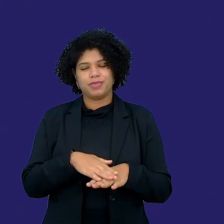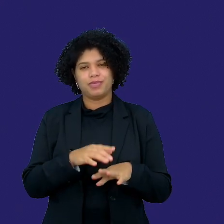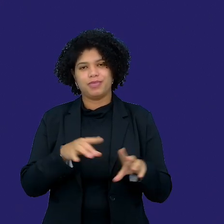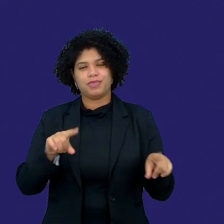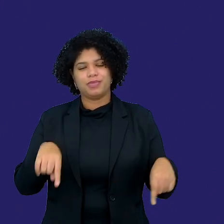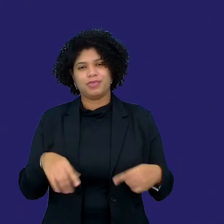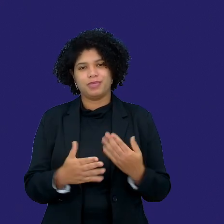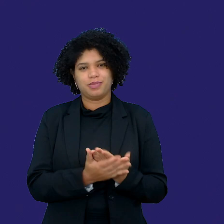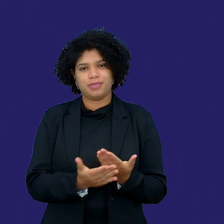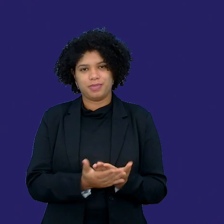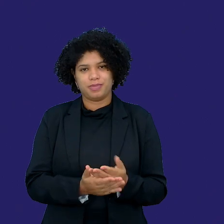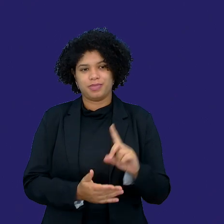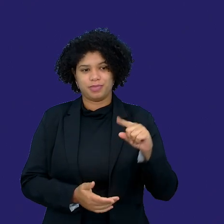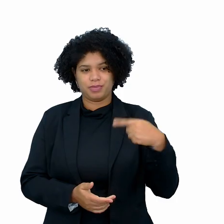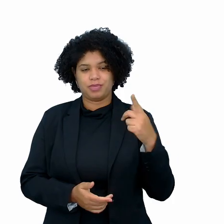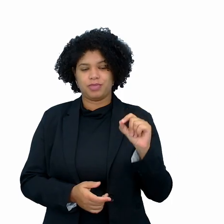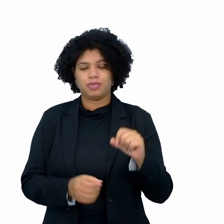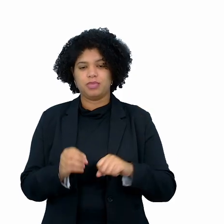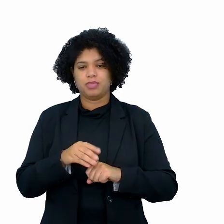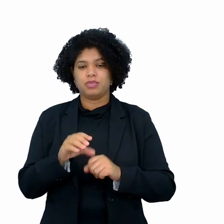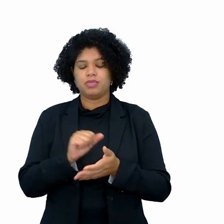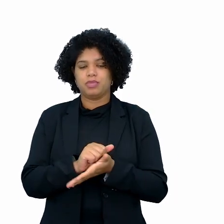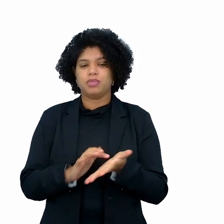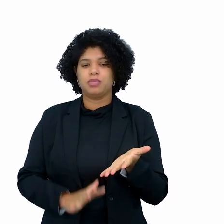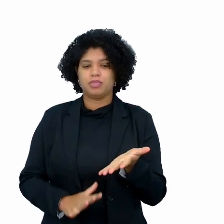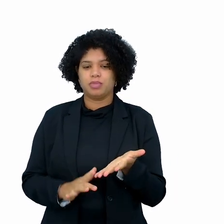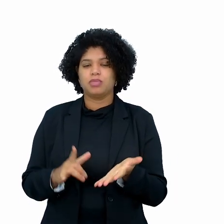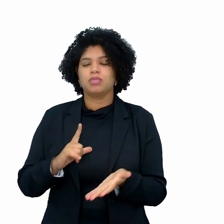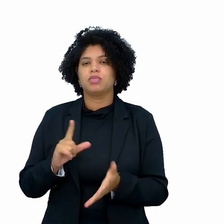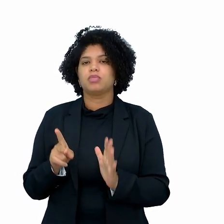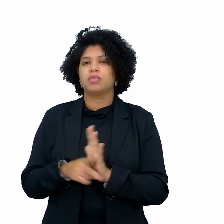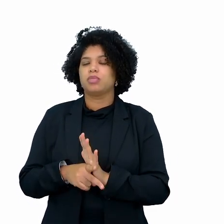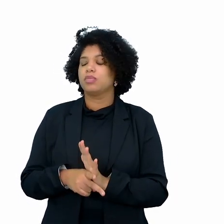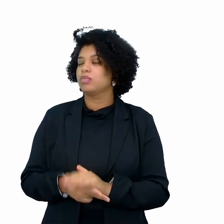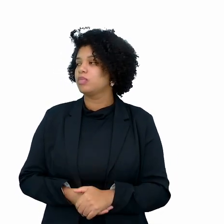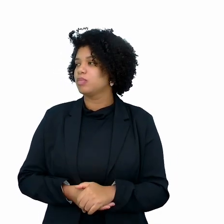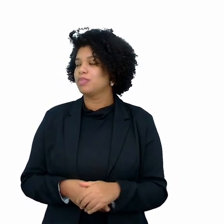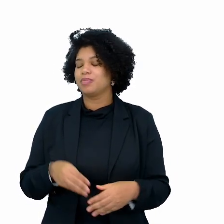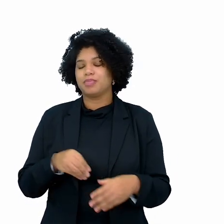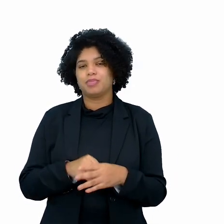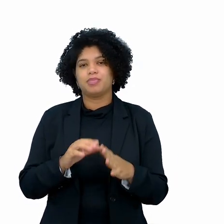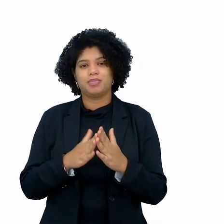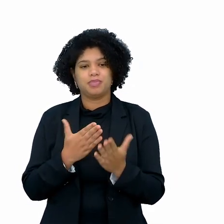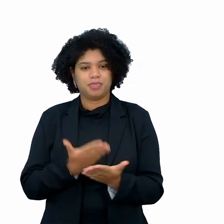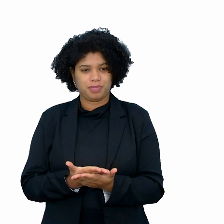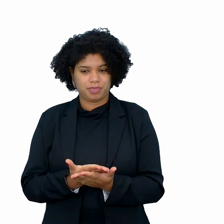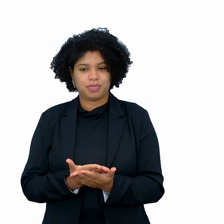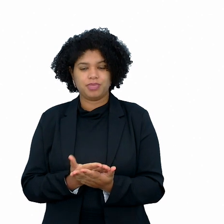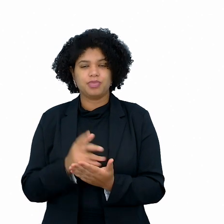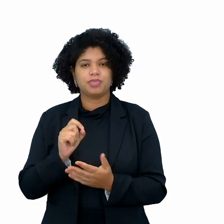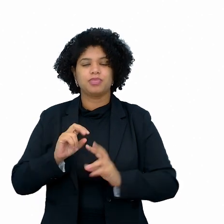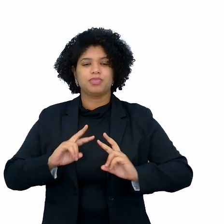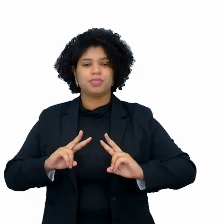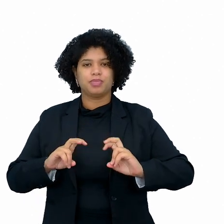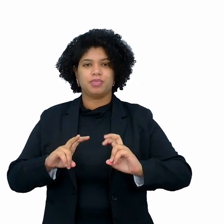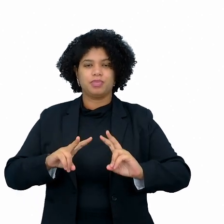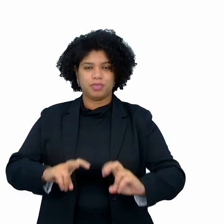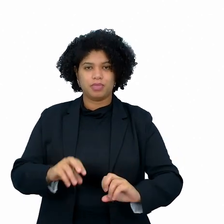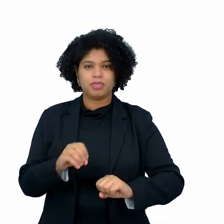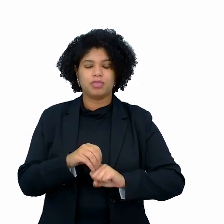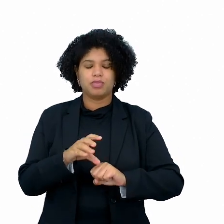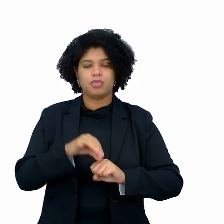passando aí para frente, é a sugestão de atividades para desdobramento na escola. Explorar as sugestões